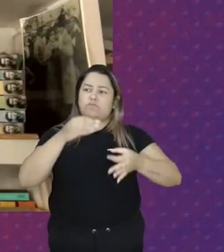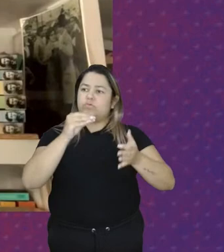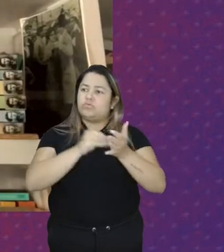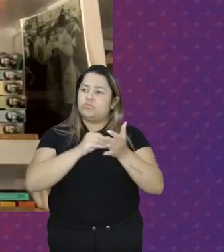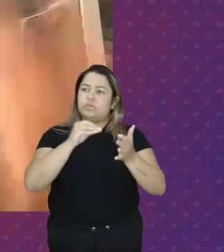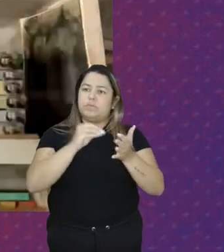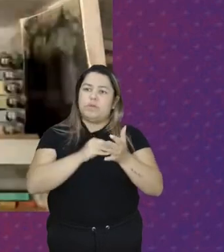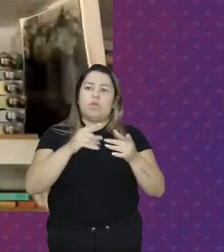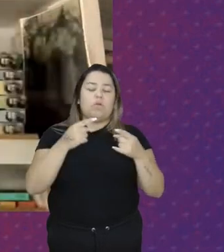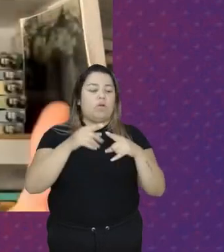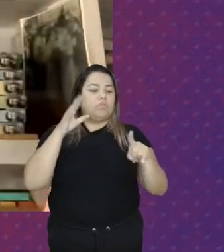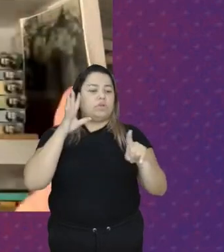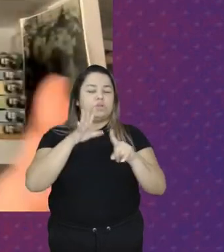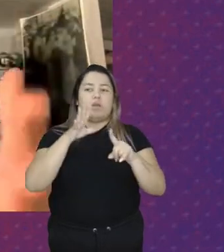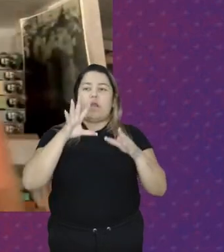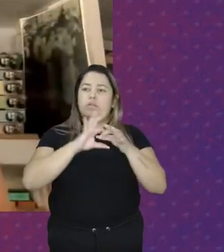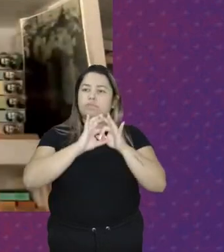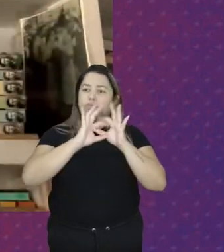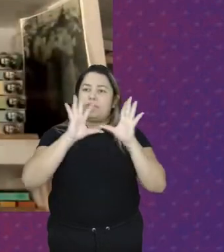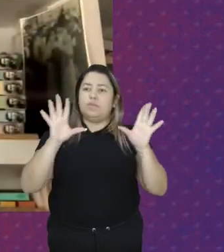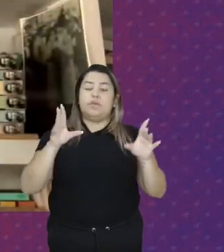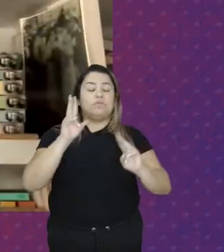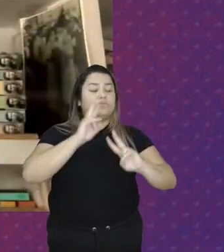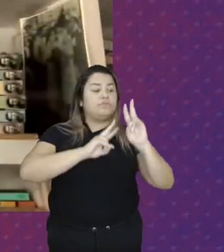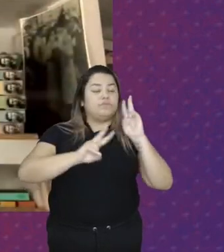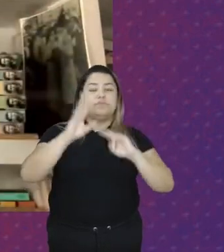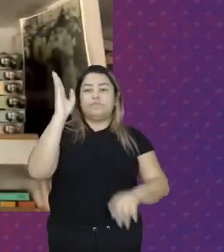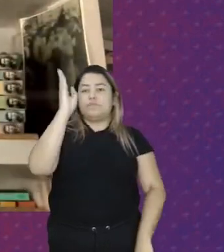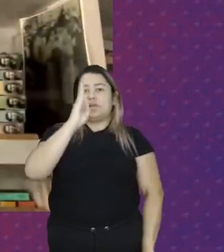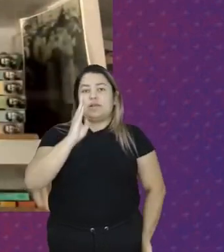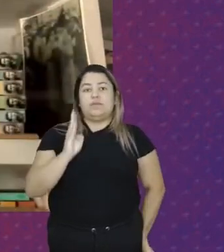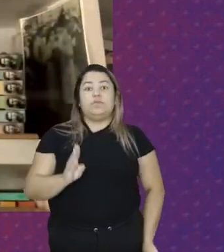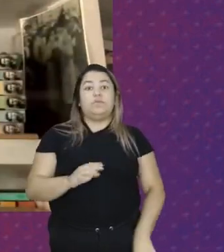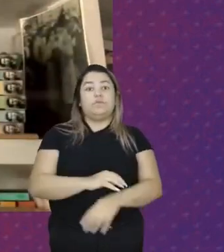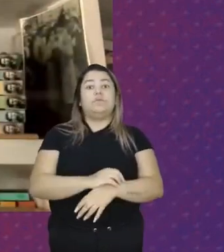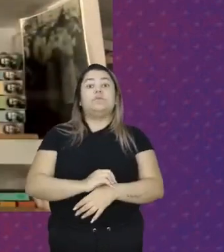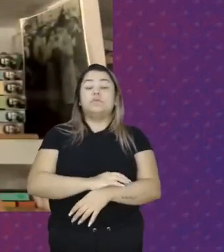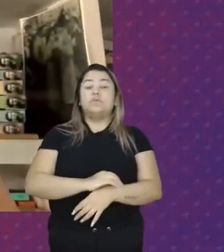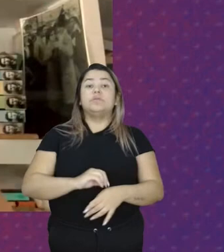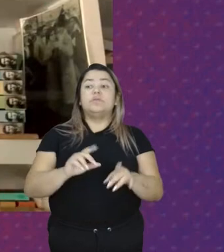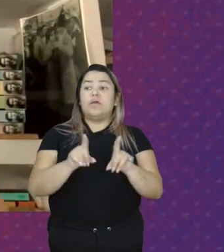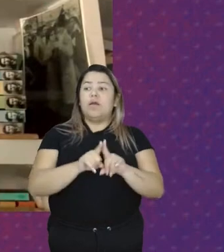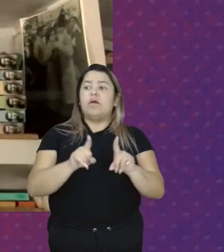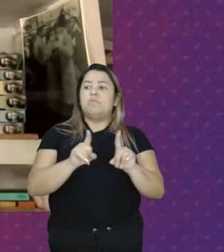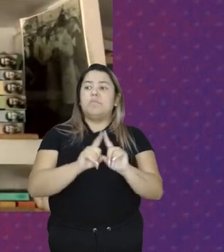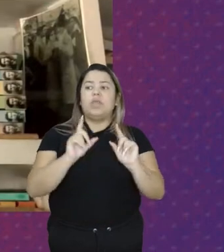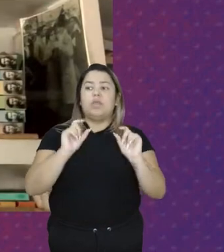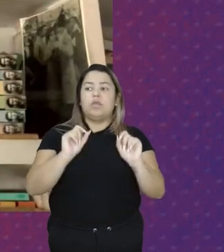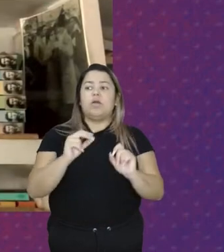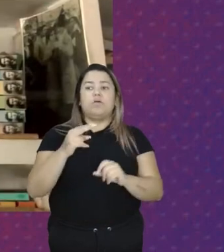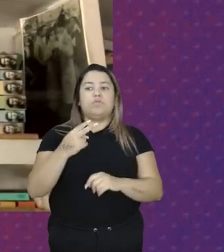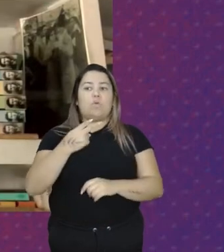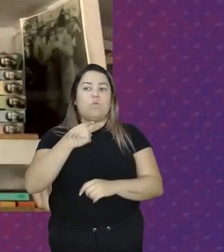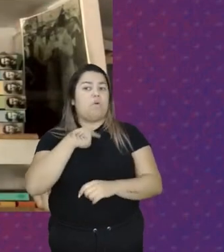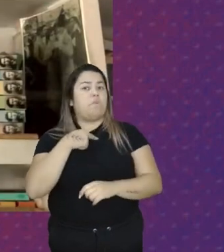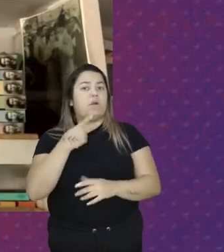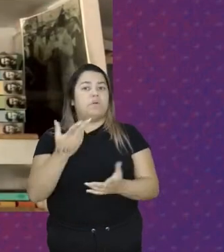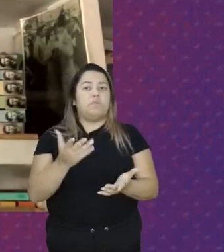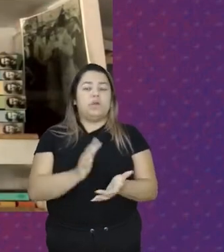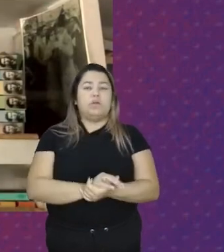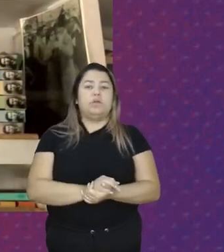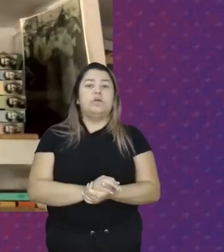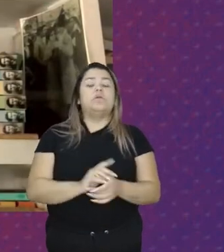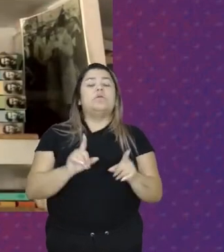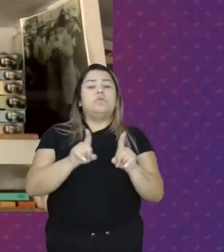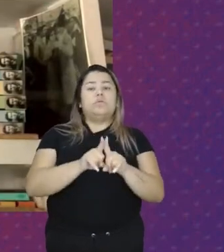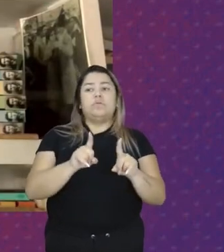os ataques à liberdade, como nós temos assistido no Brasil, também produz o seu ocultamento. Também